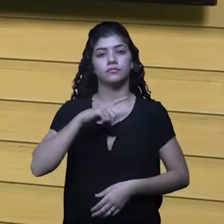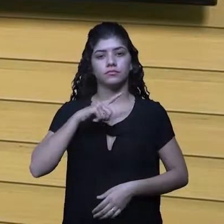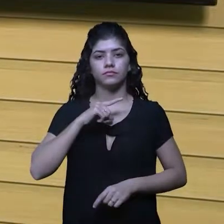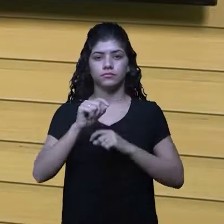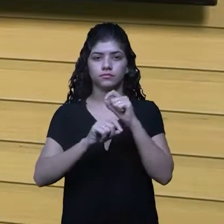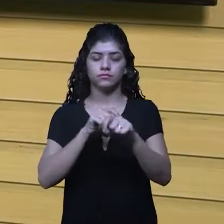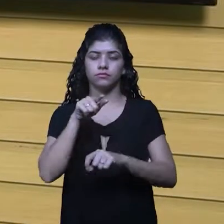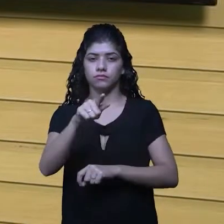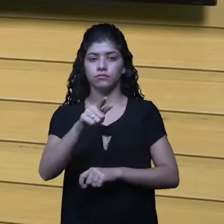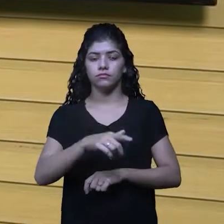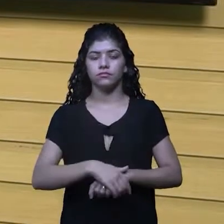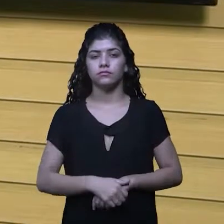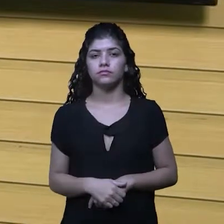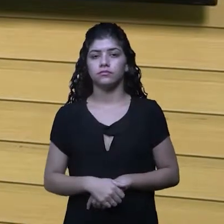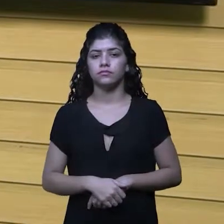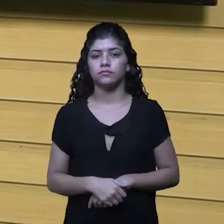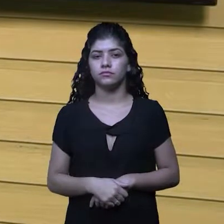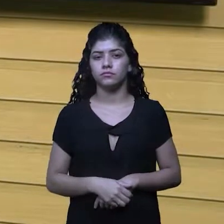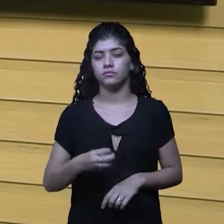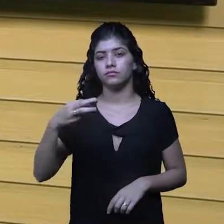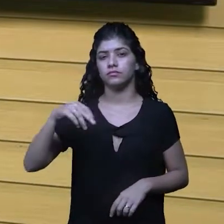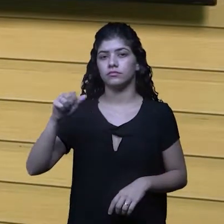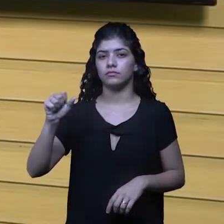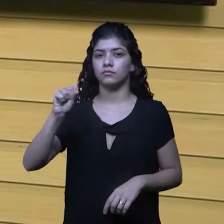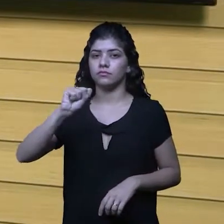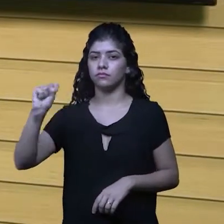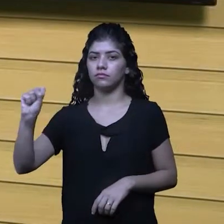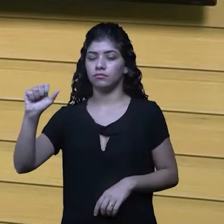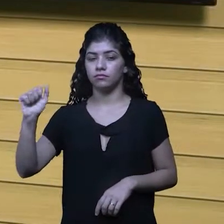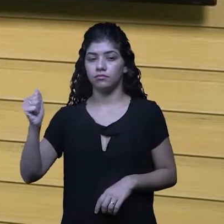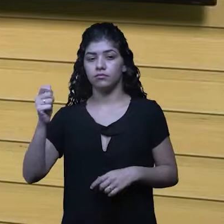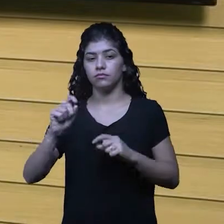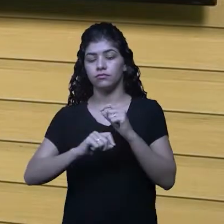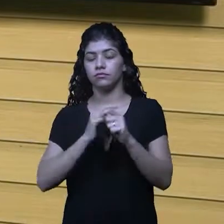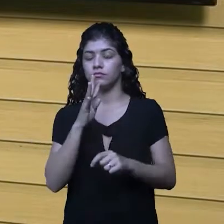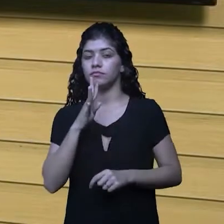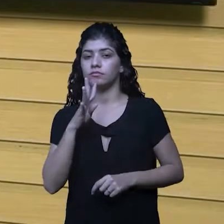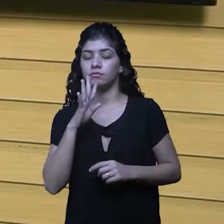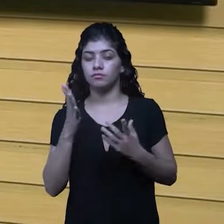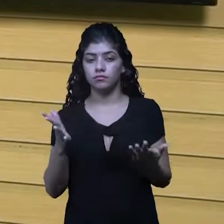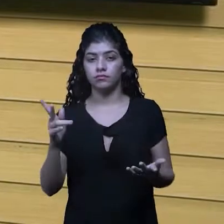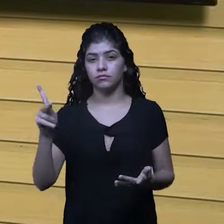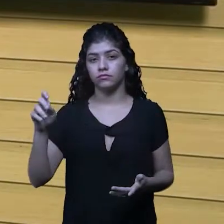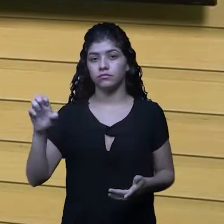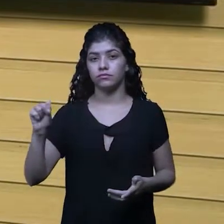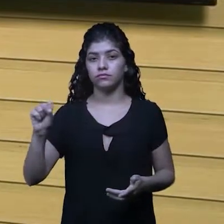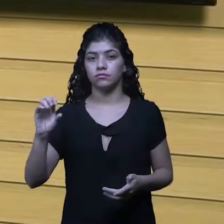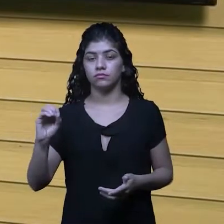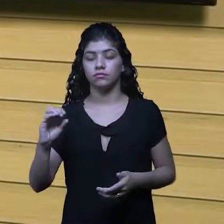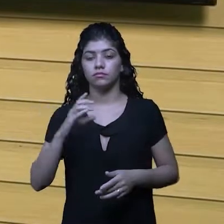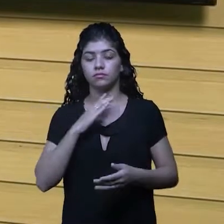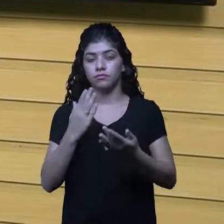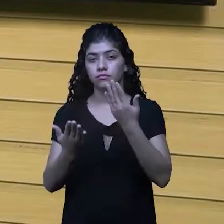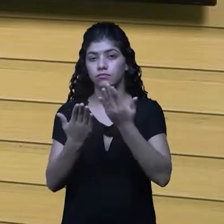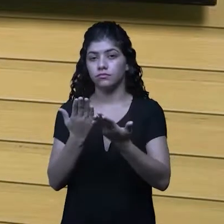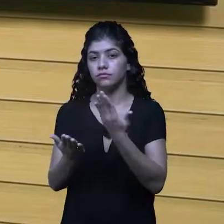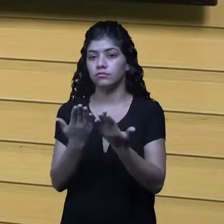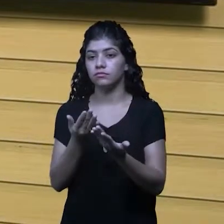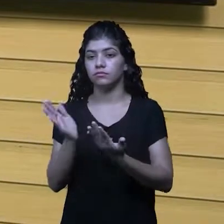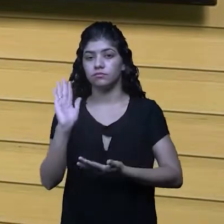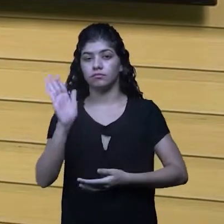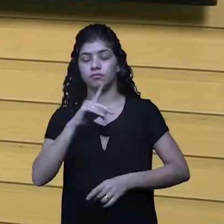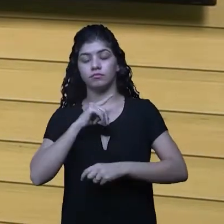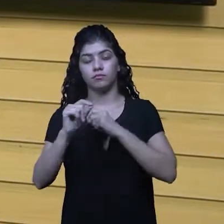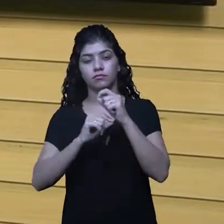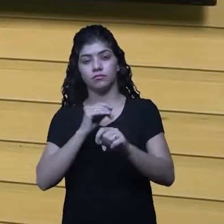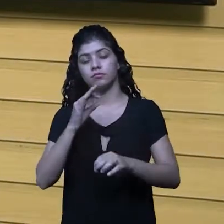massa uma massa com um peso conhecido, vamos falar assim, e aí você vai comparar com a